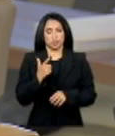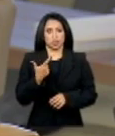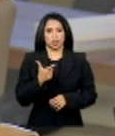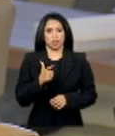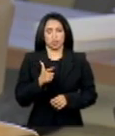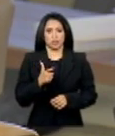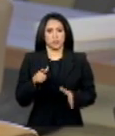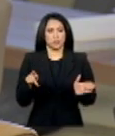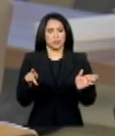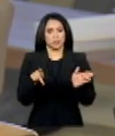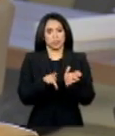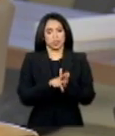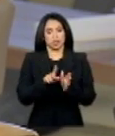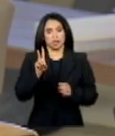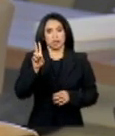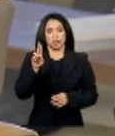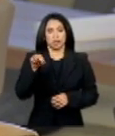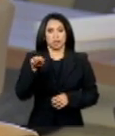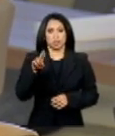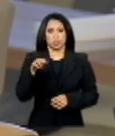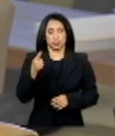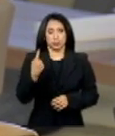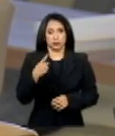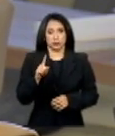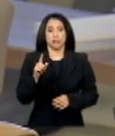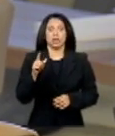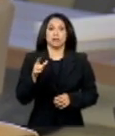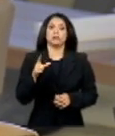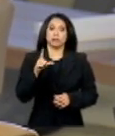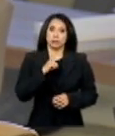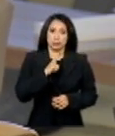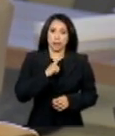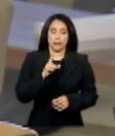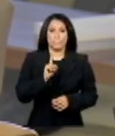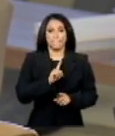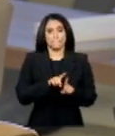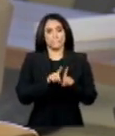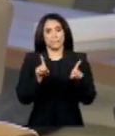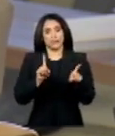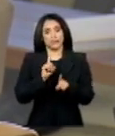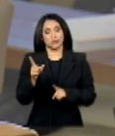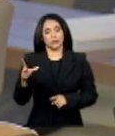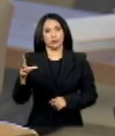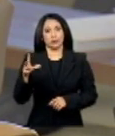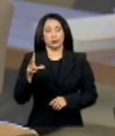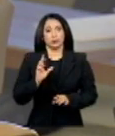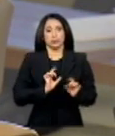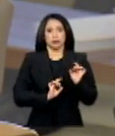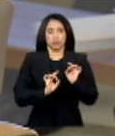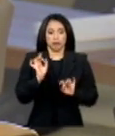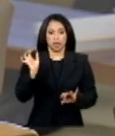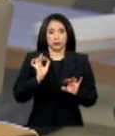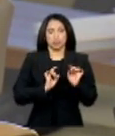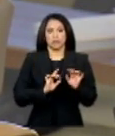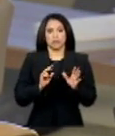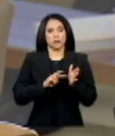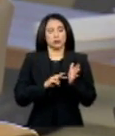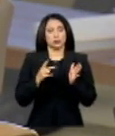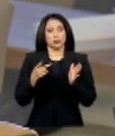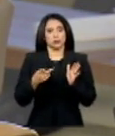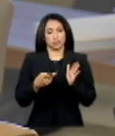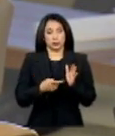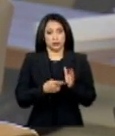está na competência da união mas não privativa é isto significa portanto